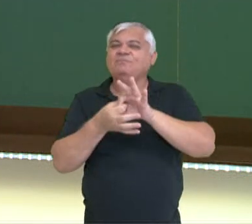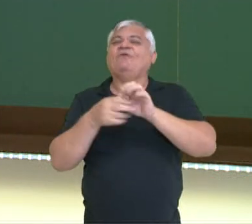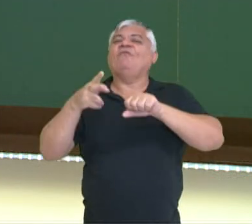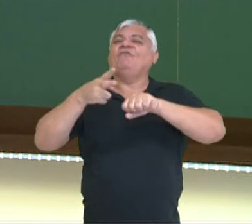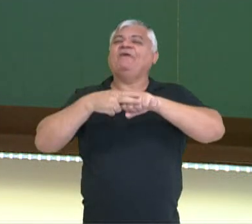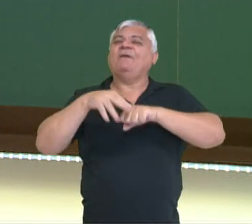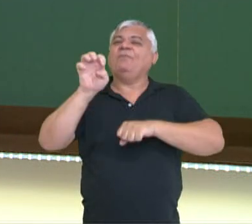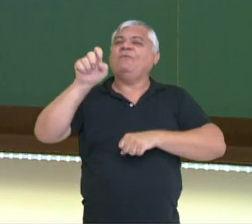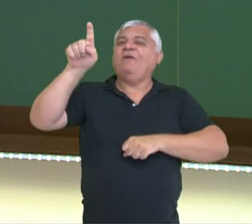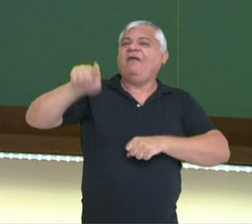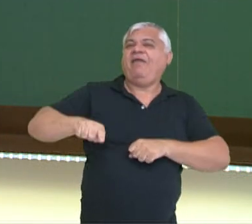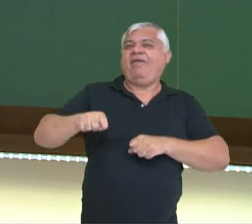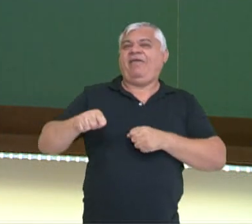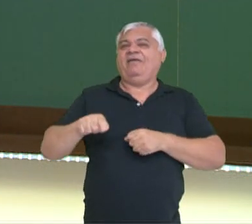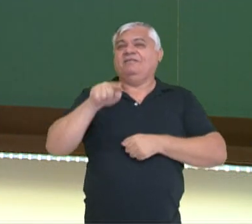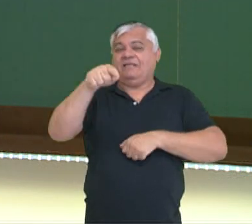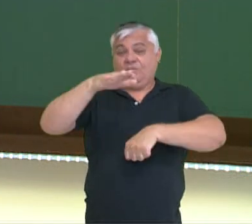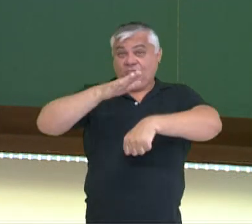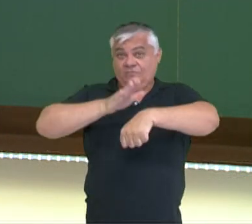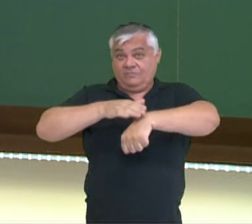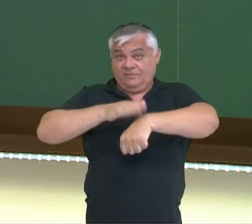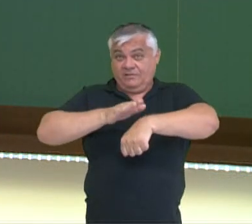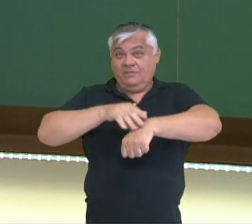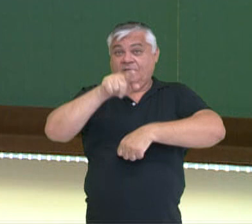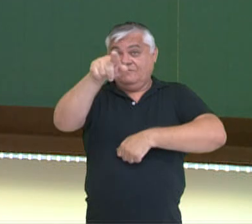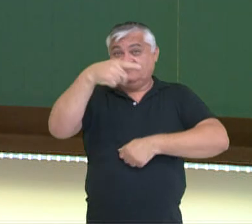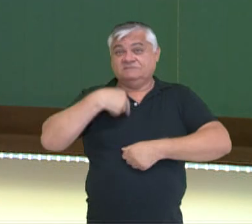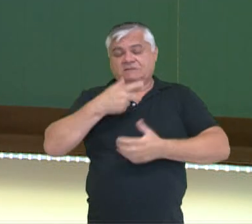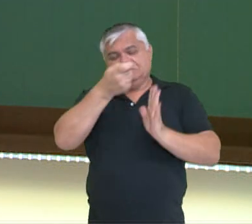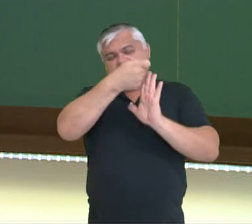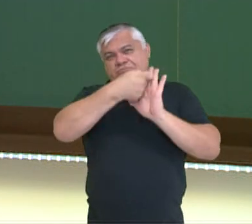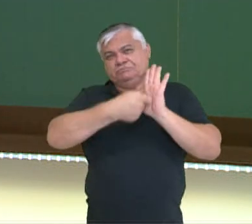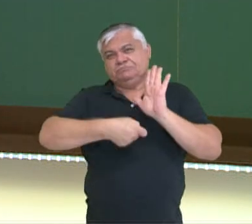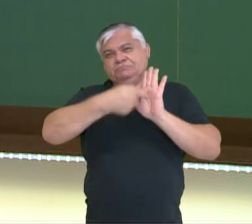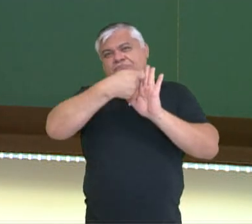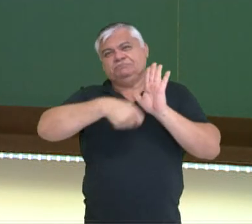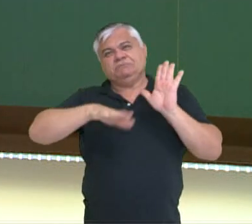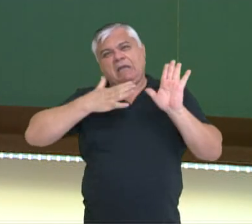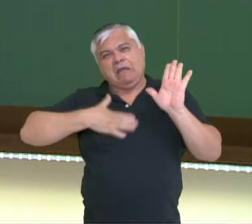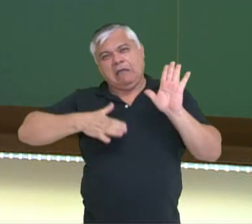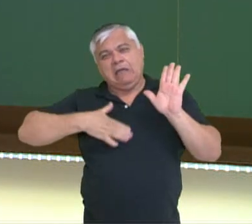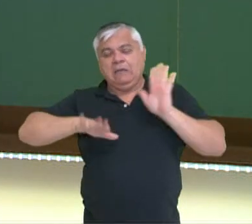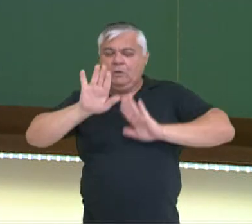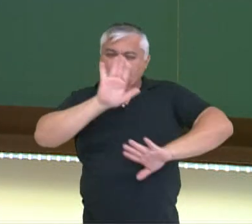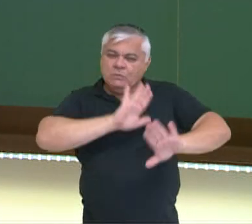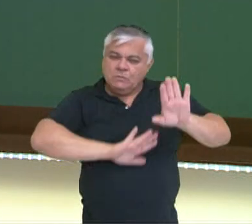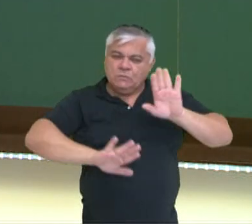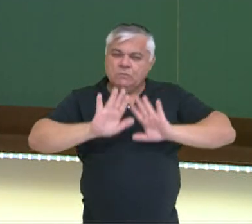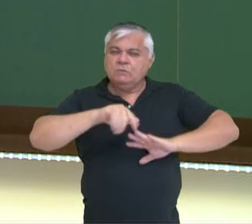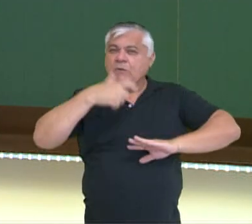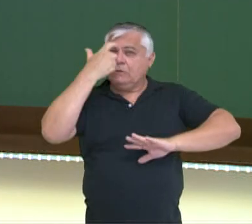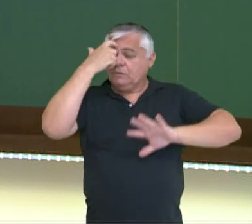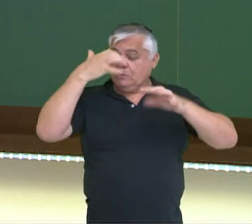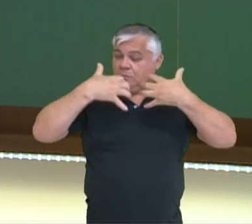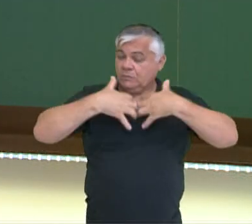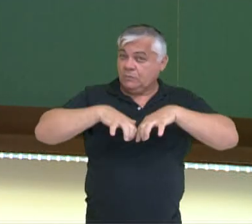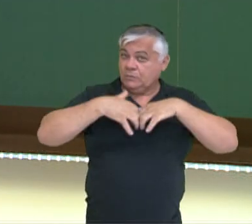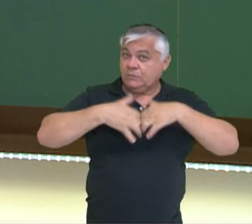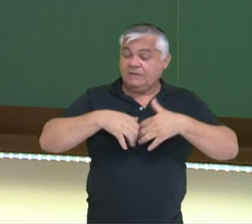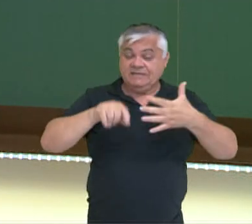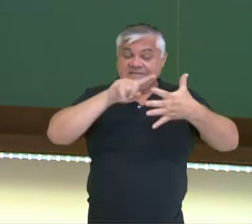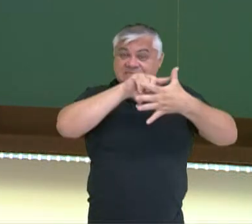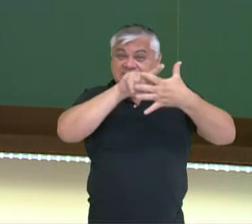bien? Então, vou te dar um tempo para responder, para escrever com bastante carinho e cuidado estes 5 versos